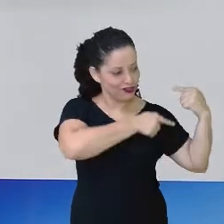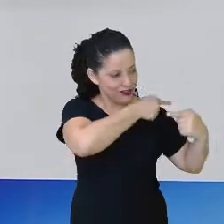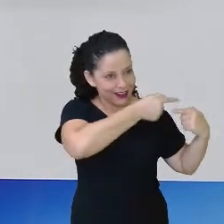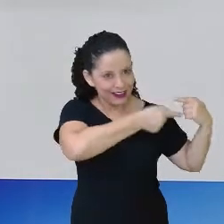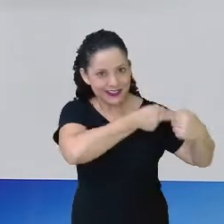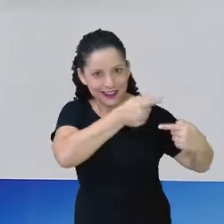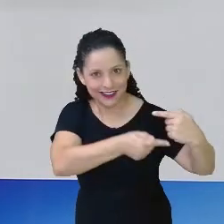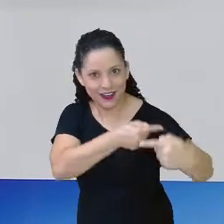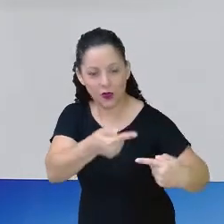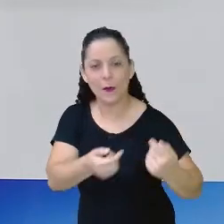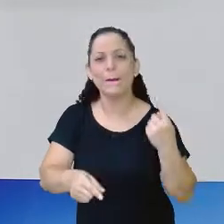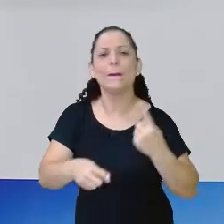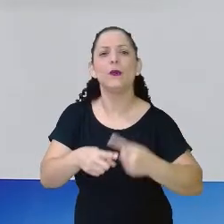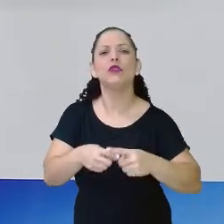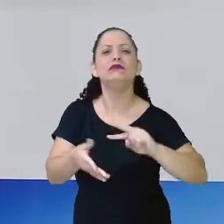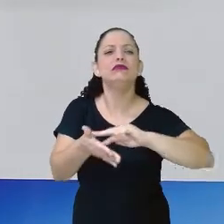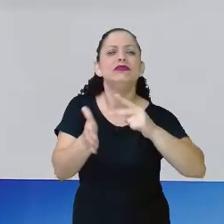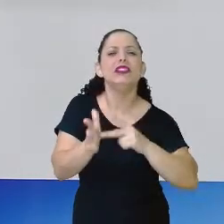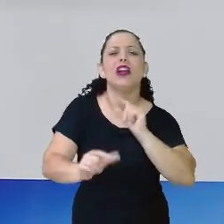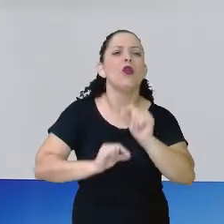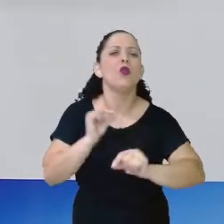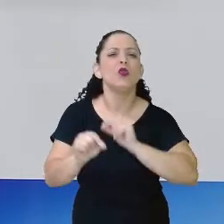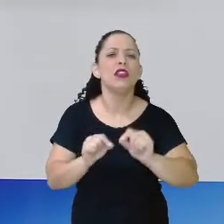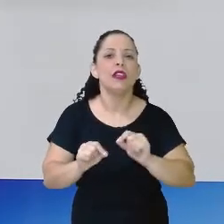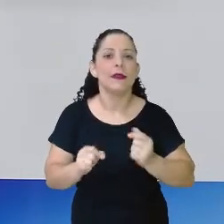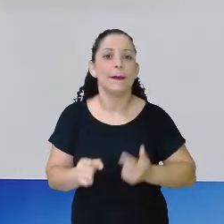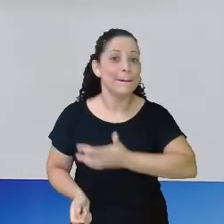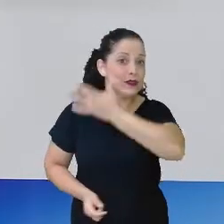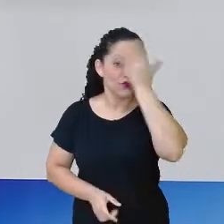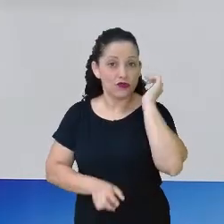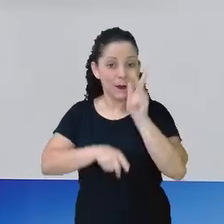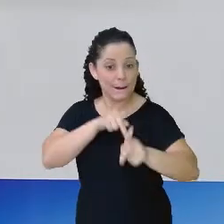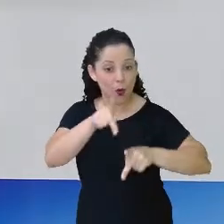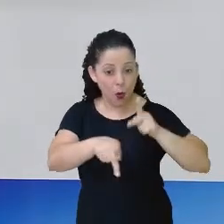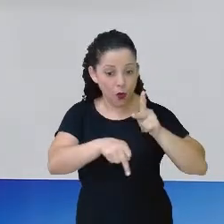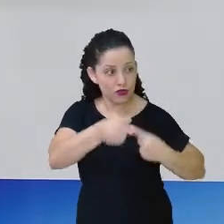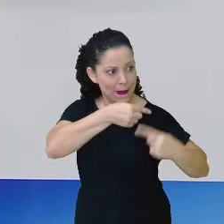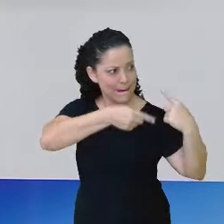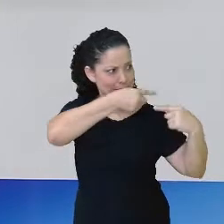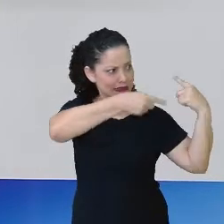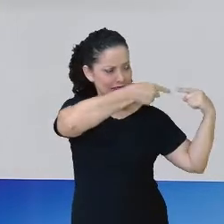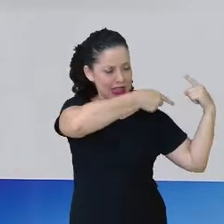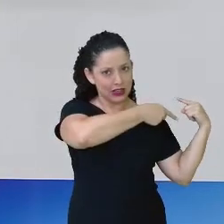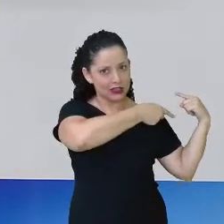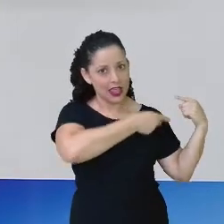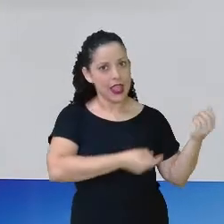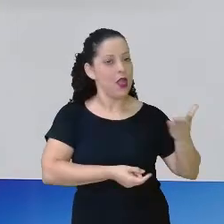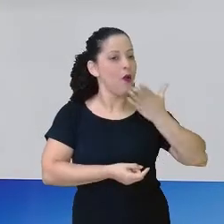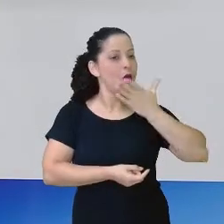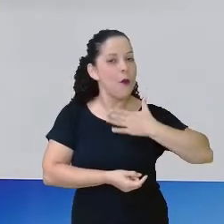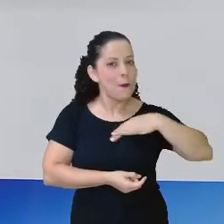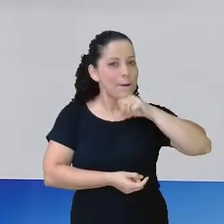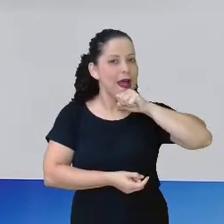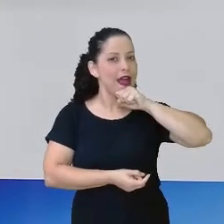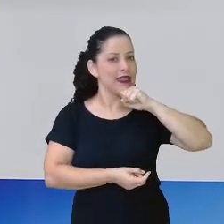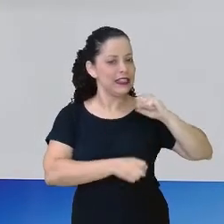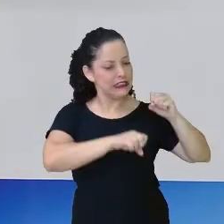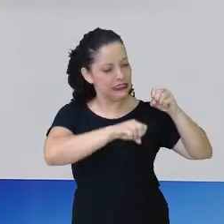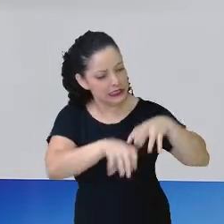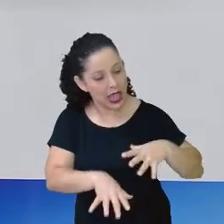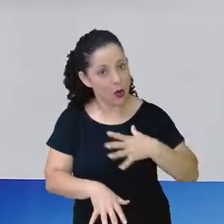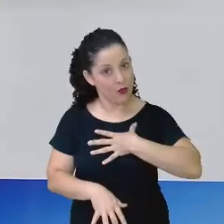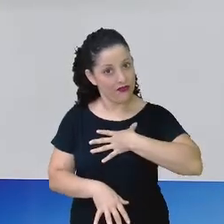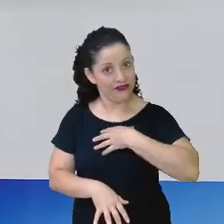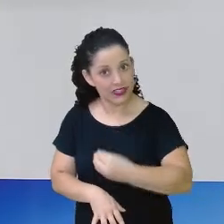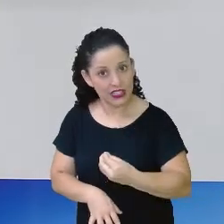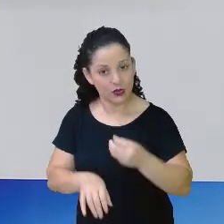geração. O que é que isso quer dizer? De geração para geração é esse tipo do pai que passa para o filho, que posteriormente vai